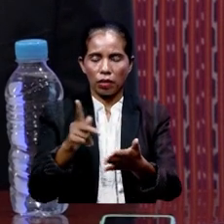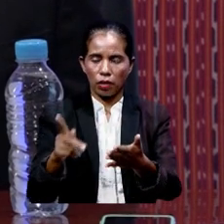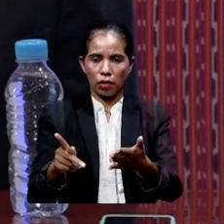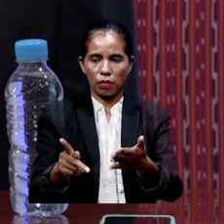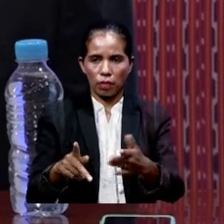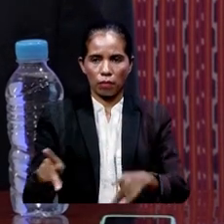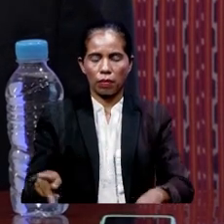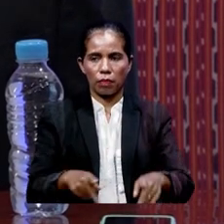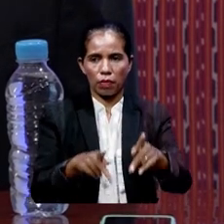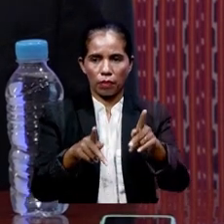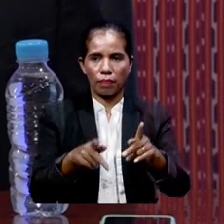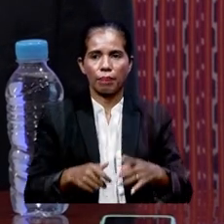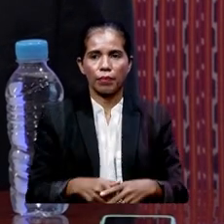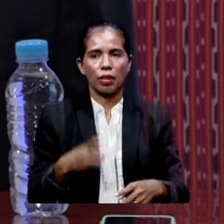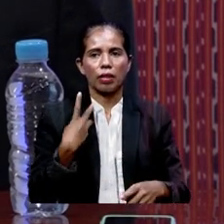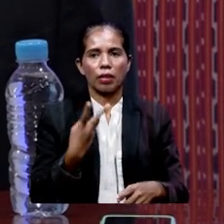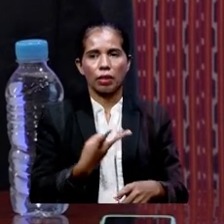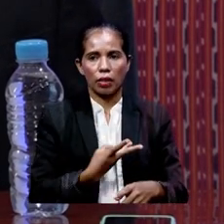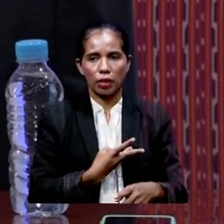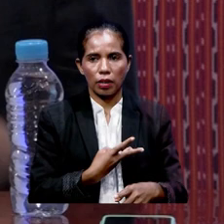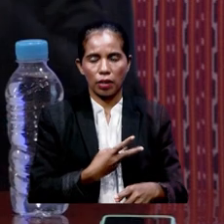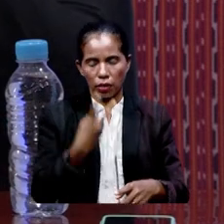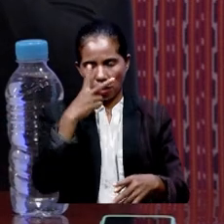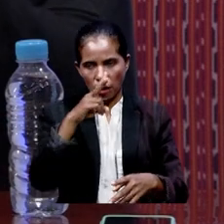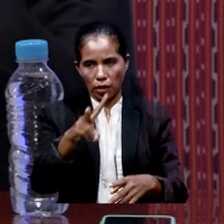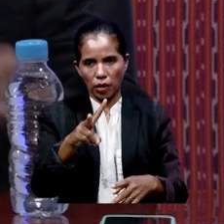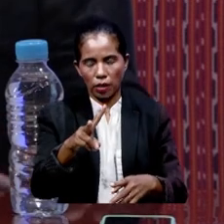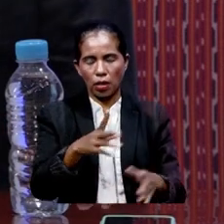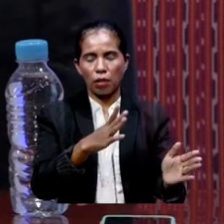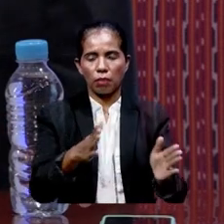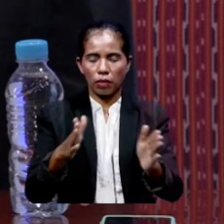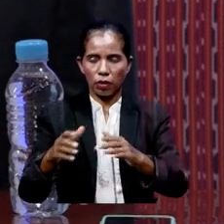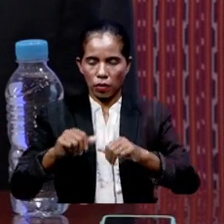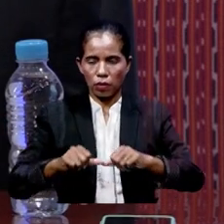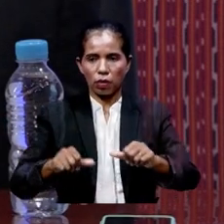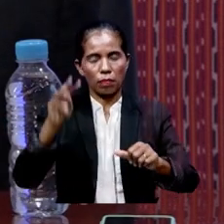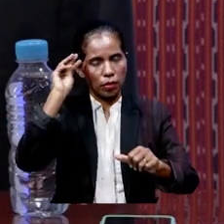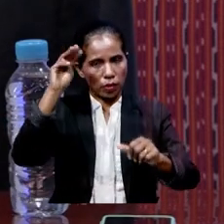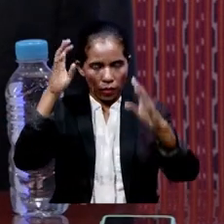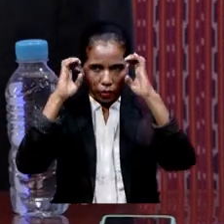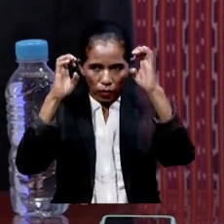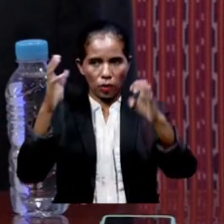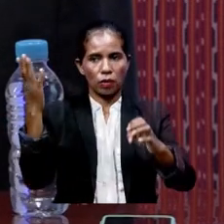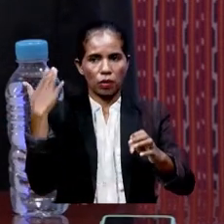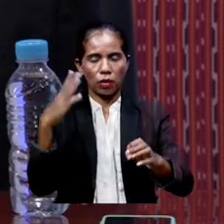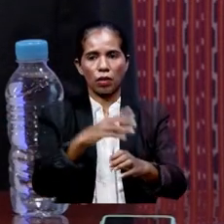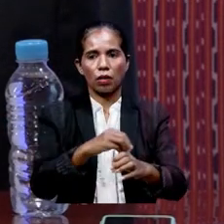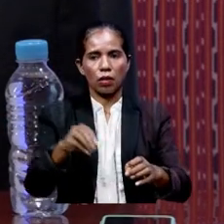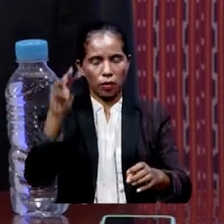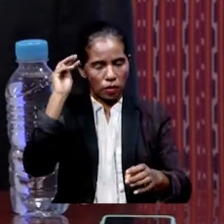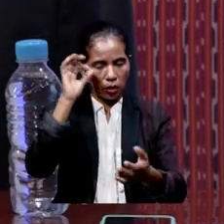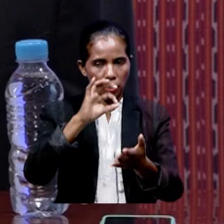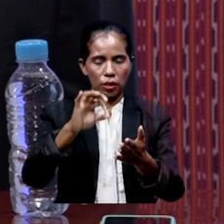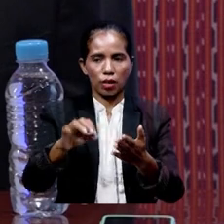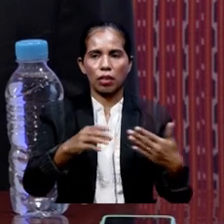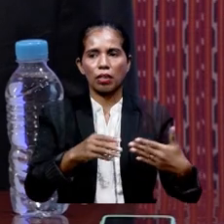sabe público ita sei de hareba não sabe hareba processo nela mas Ministério da Educação deste ulo o ministro a secretária está nia